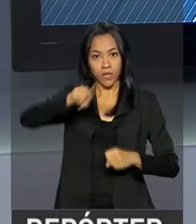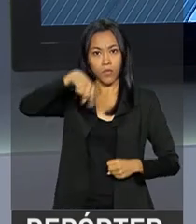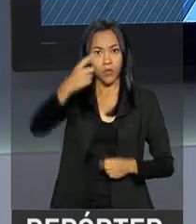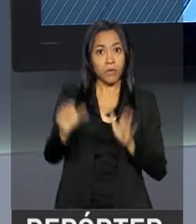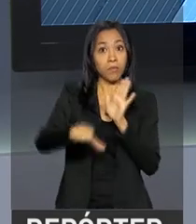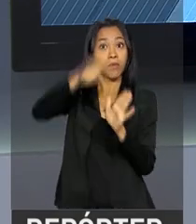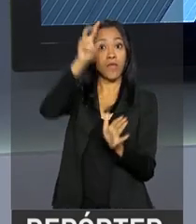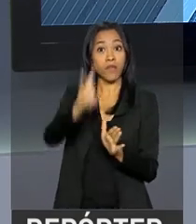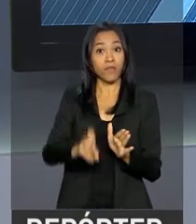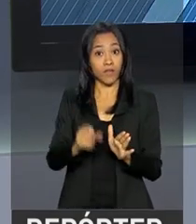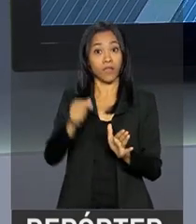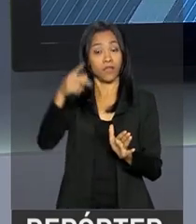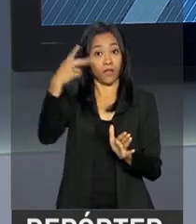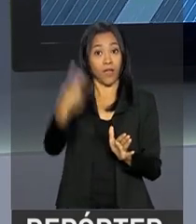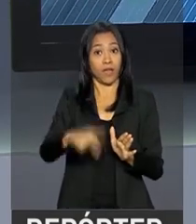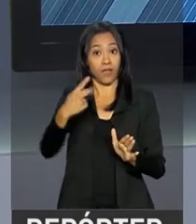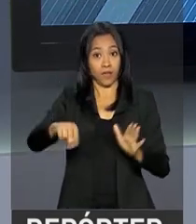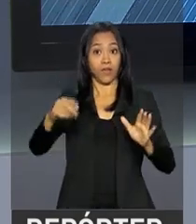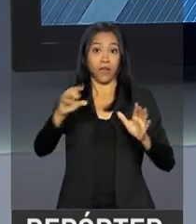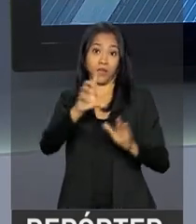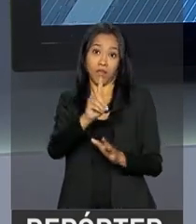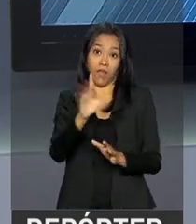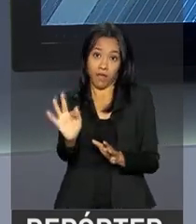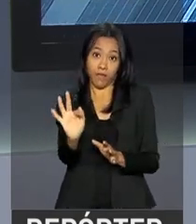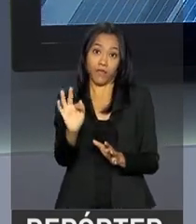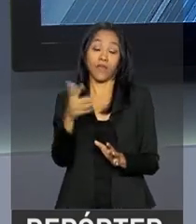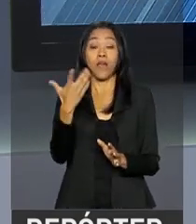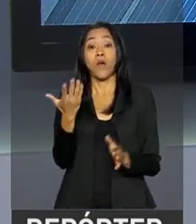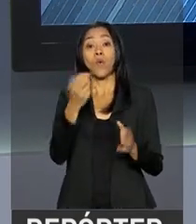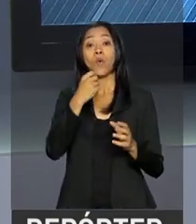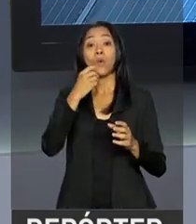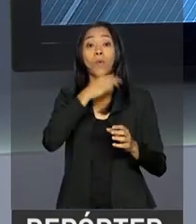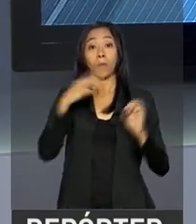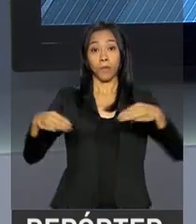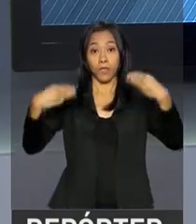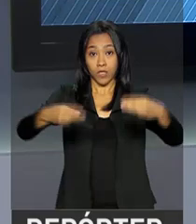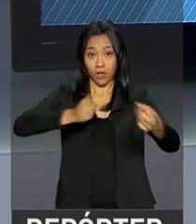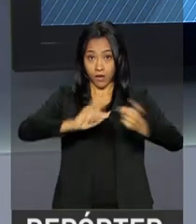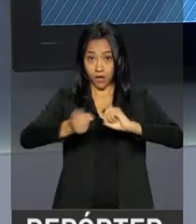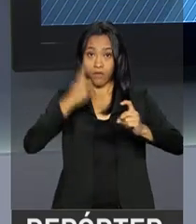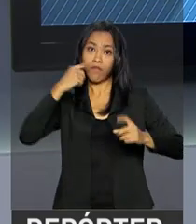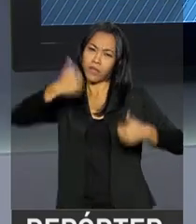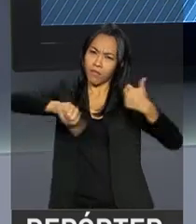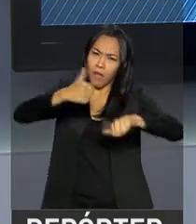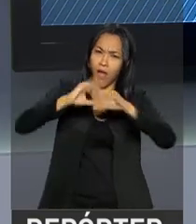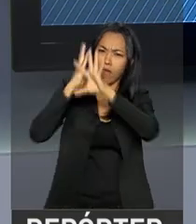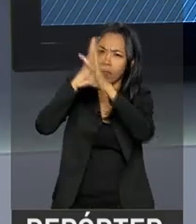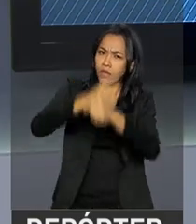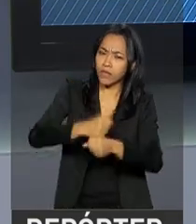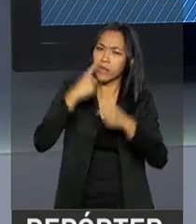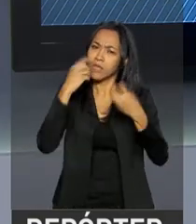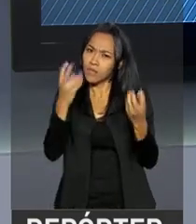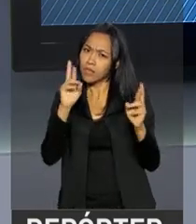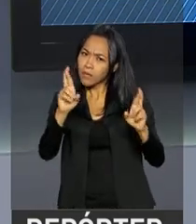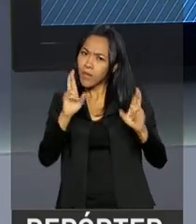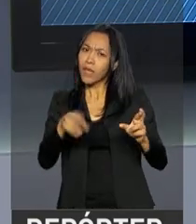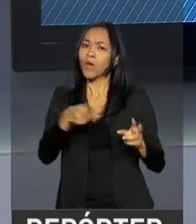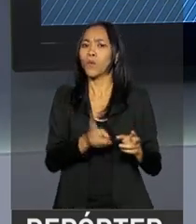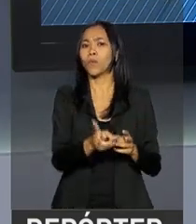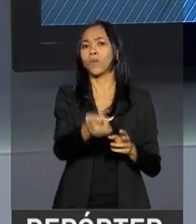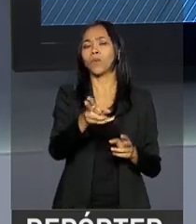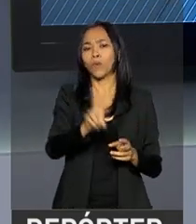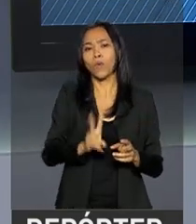do Distrito Federal, o Ministério do Planejamento faz um balanço da economia gerada e espera ampliar o uso do sistema entre